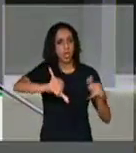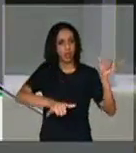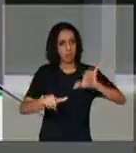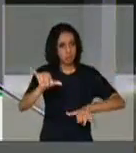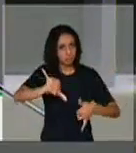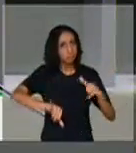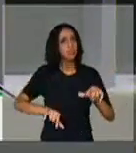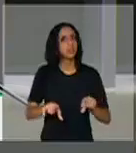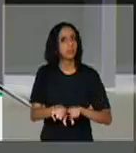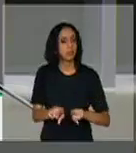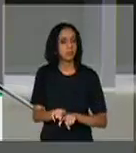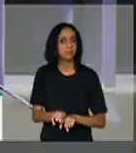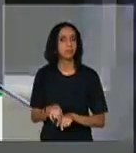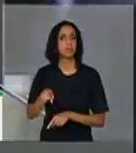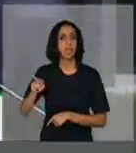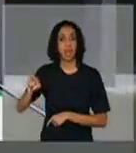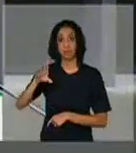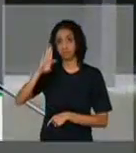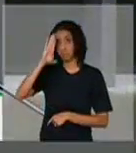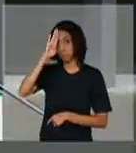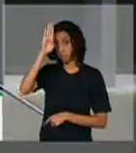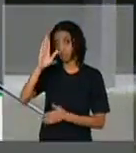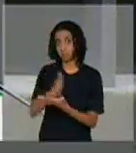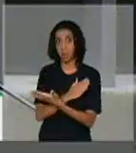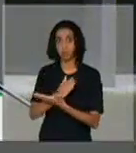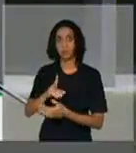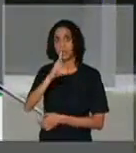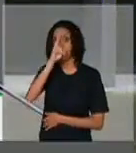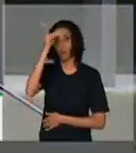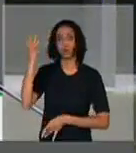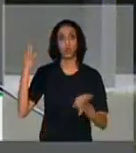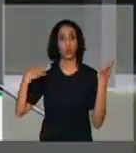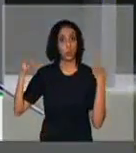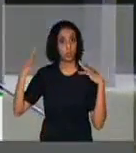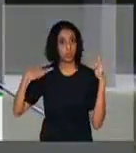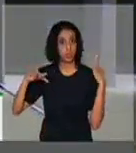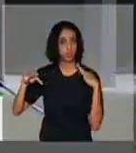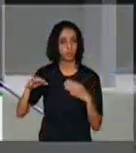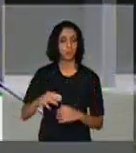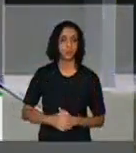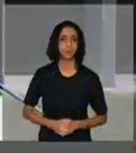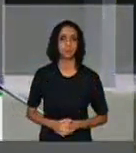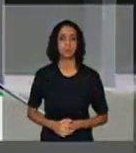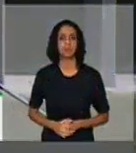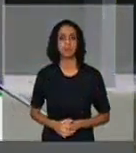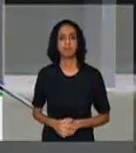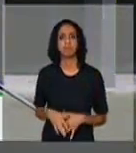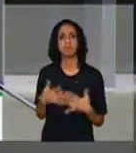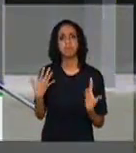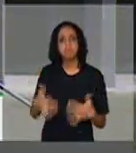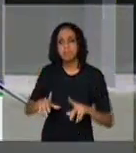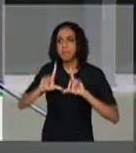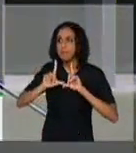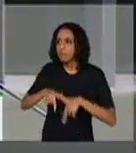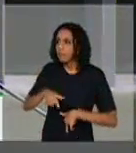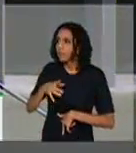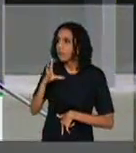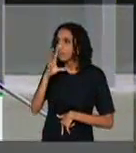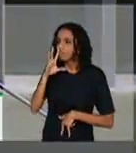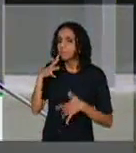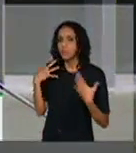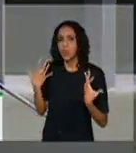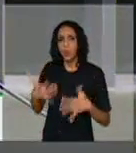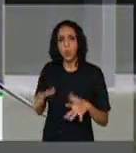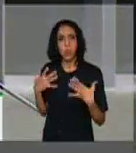além de ser uma das principais potências do turismo mundial. Que nação admirável se ergueria